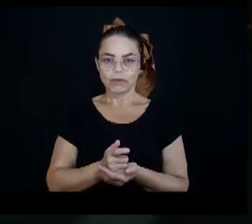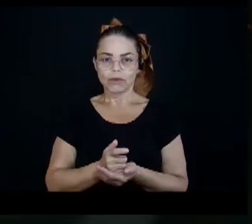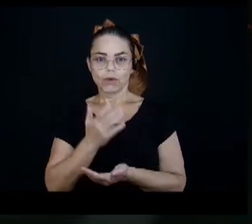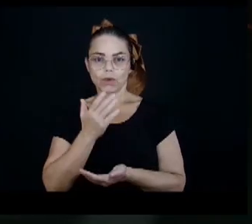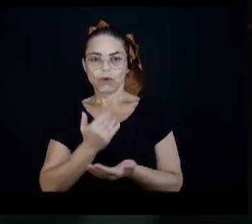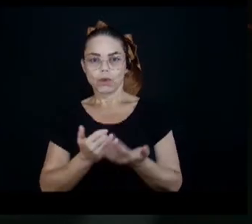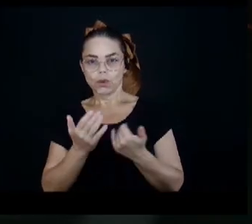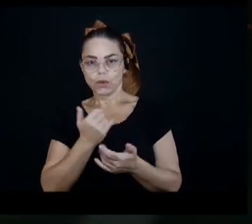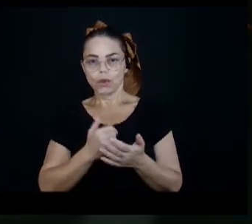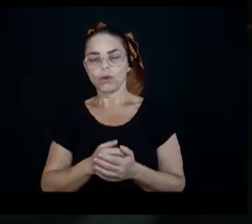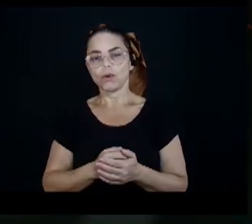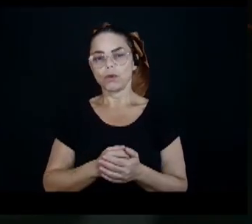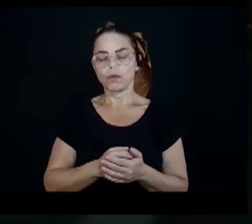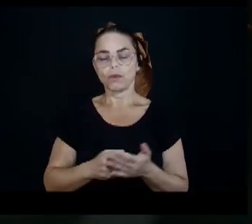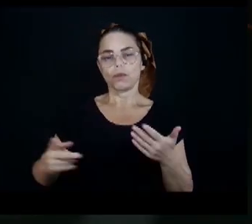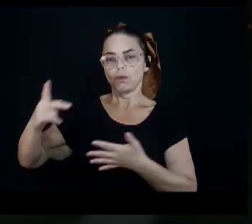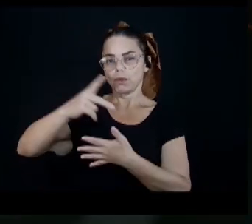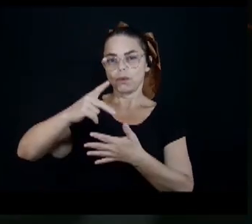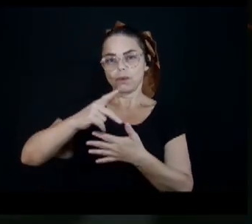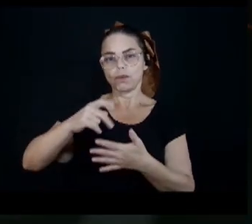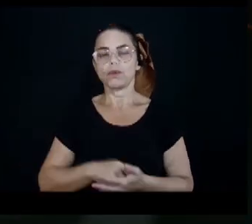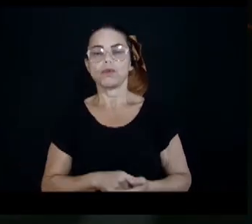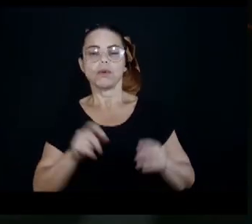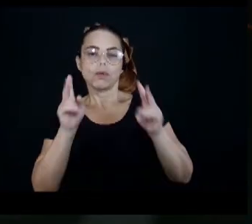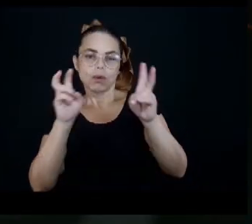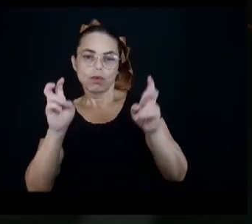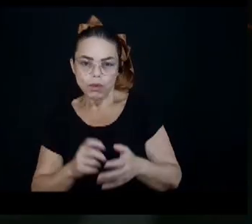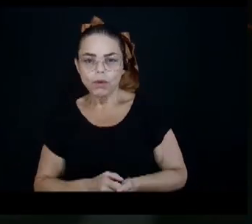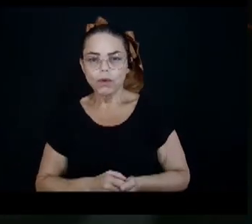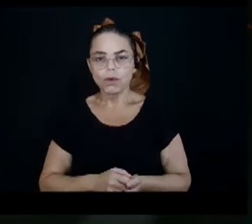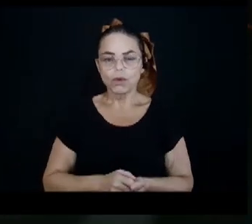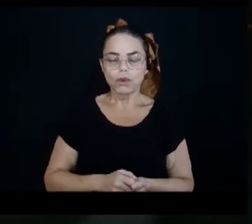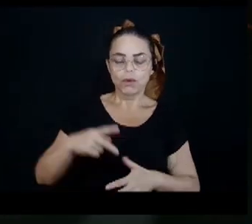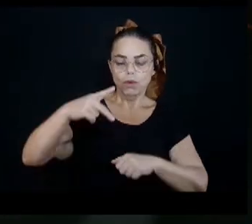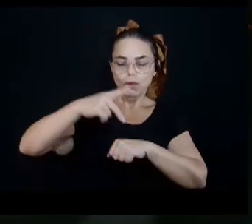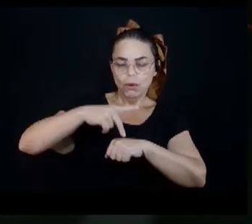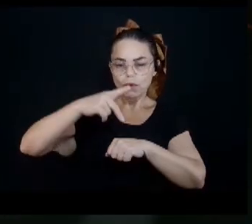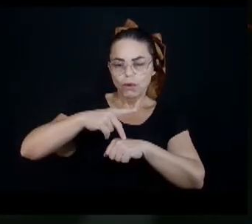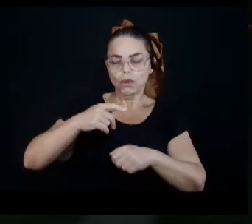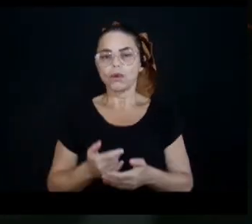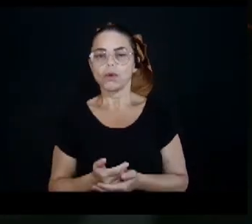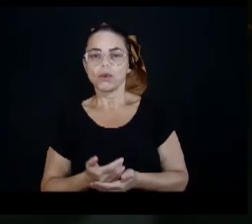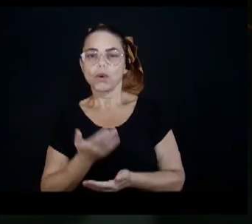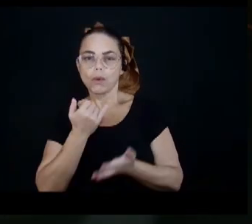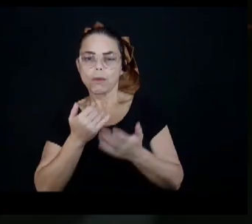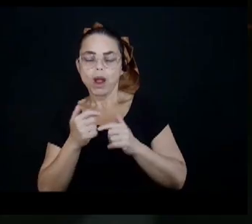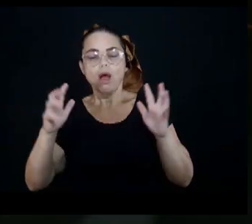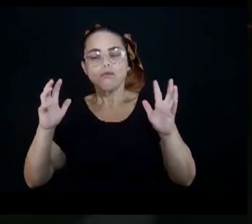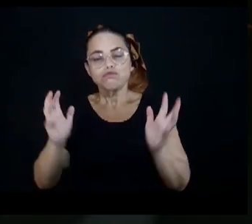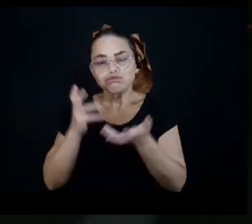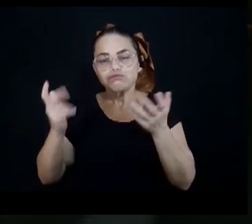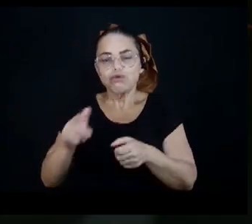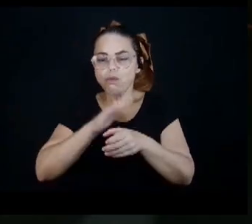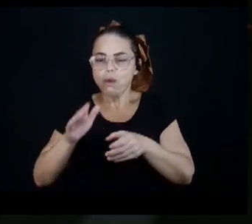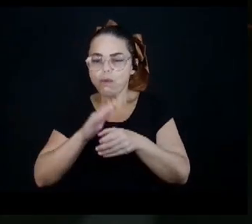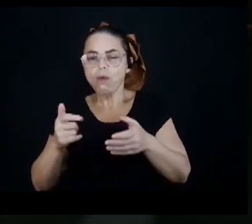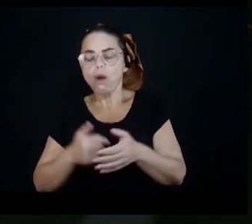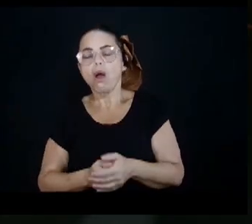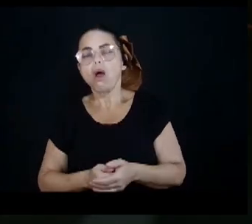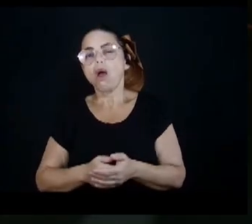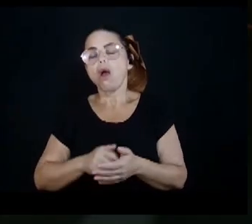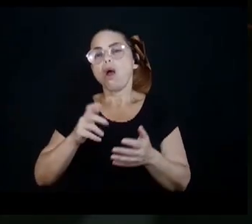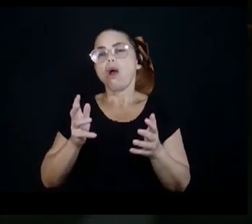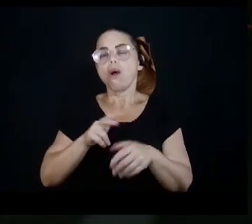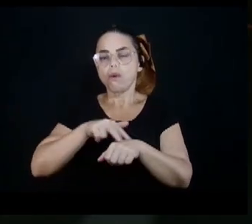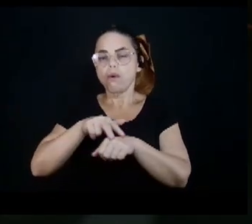no caso do nosso tema de hoje, proteína, alimentos frescos, isso altera a